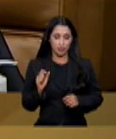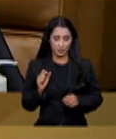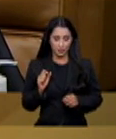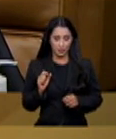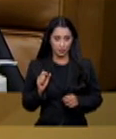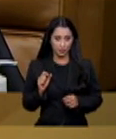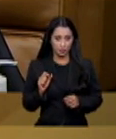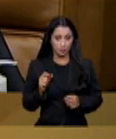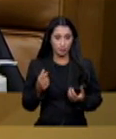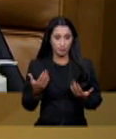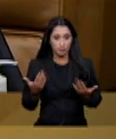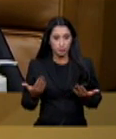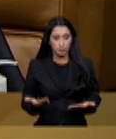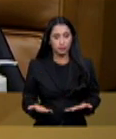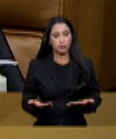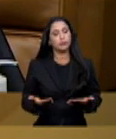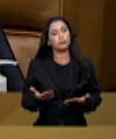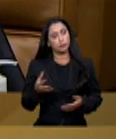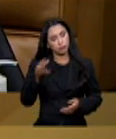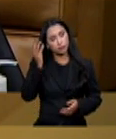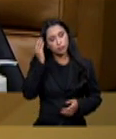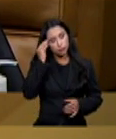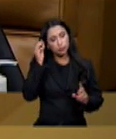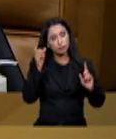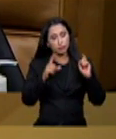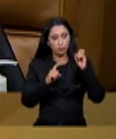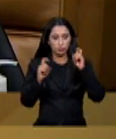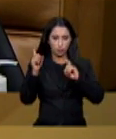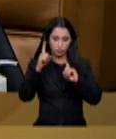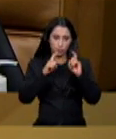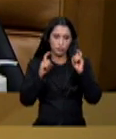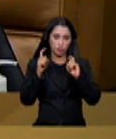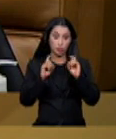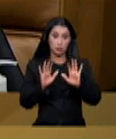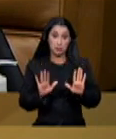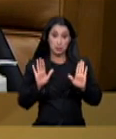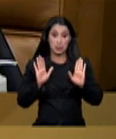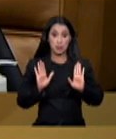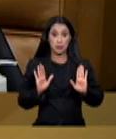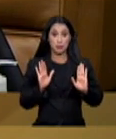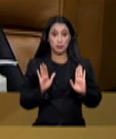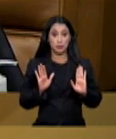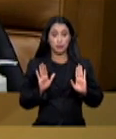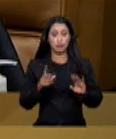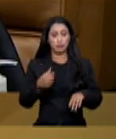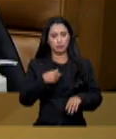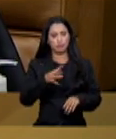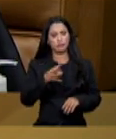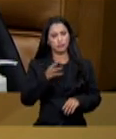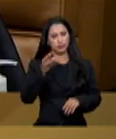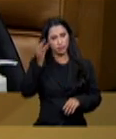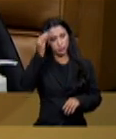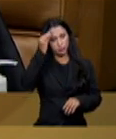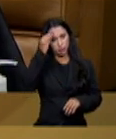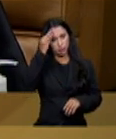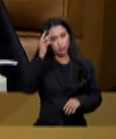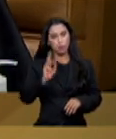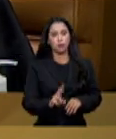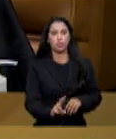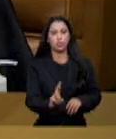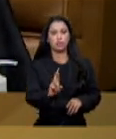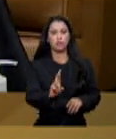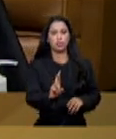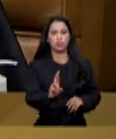a preocupação de sua excelência, mas entendo que há uma referência